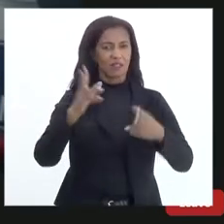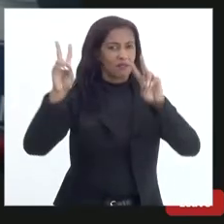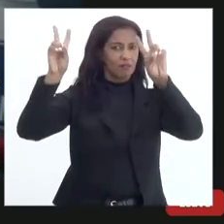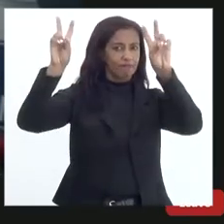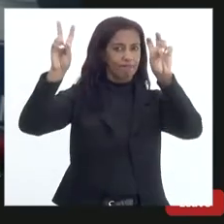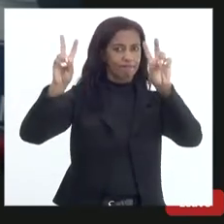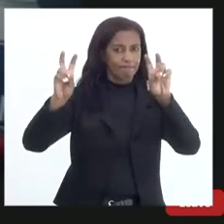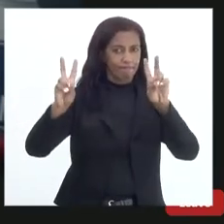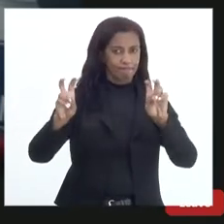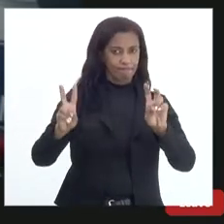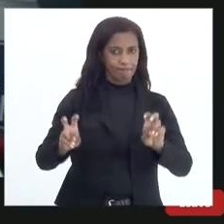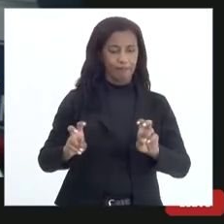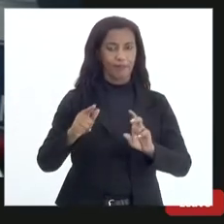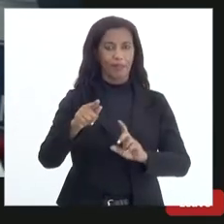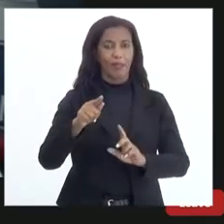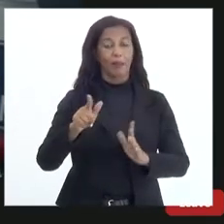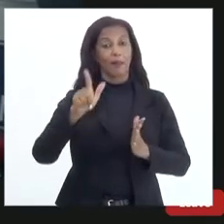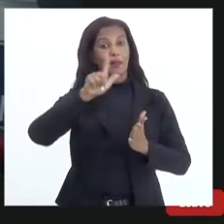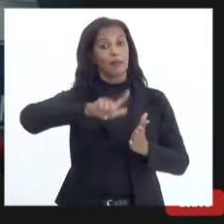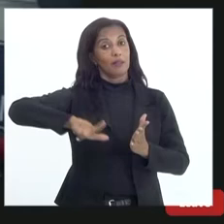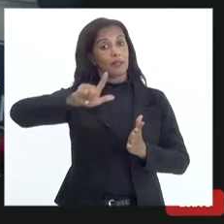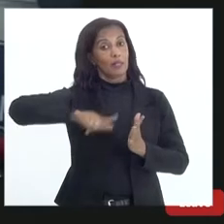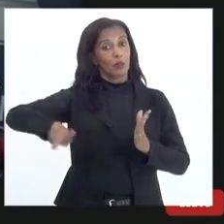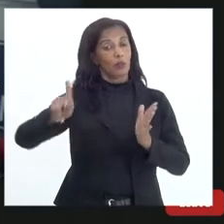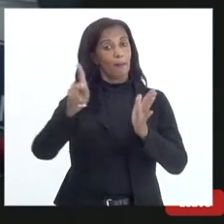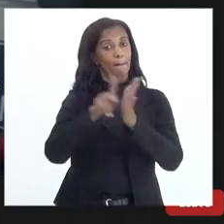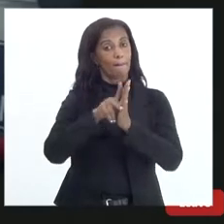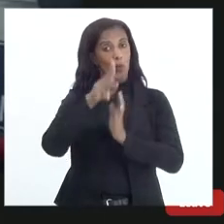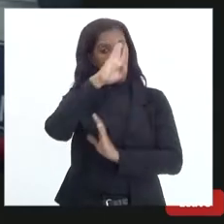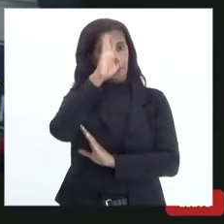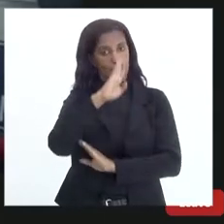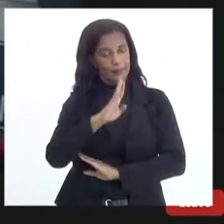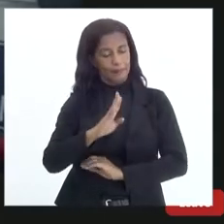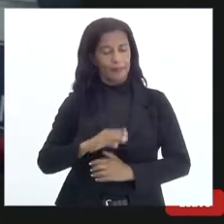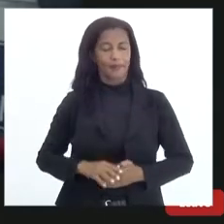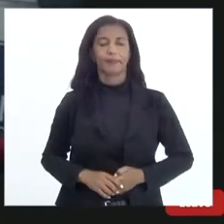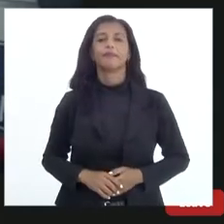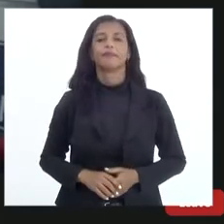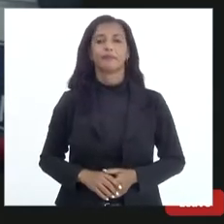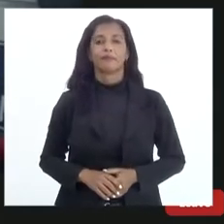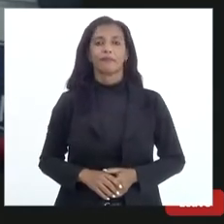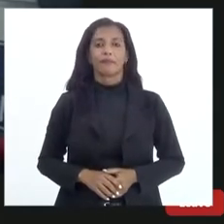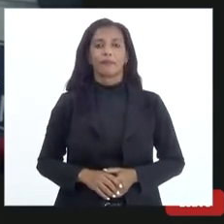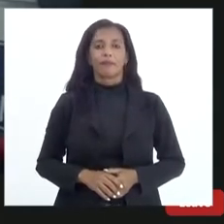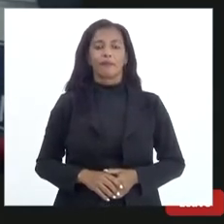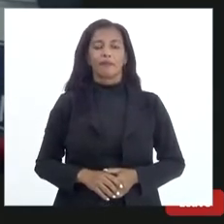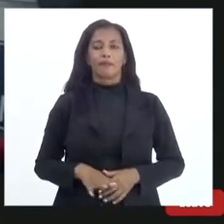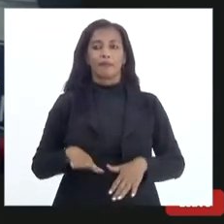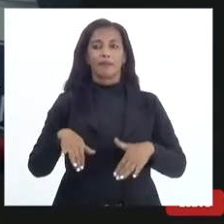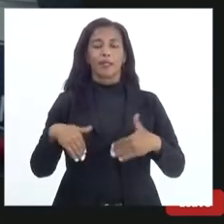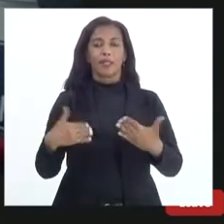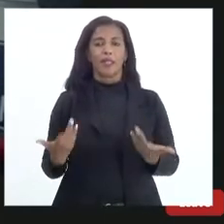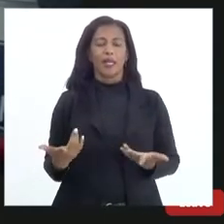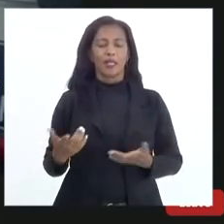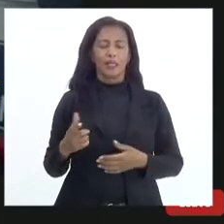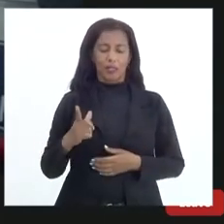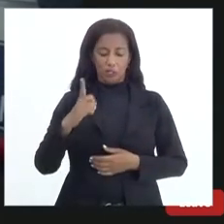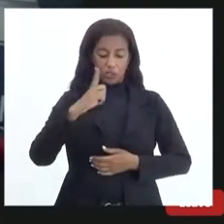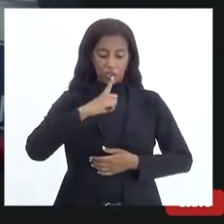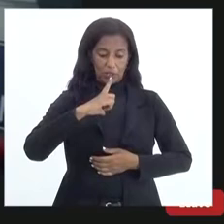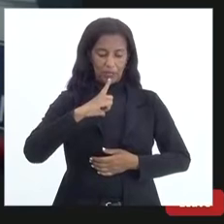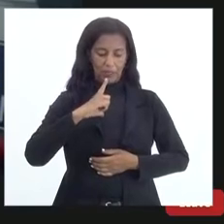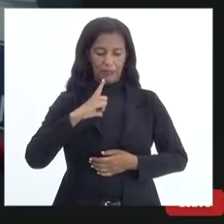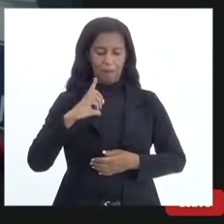temas para a literatura brasileira, inclusive, né? E aí, a gente, em tempos em que a gente tem